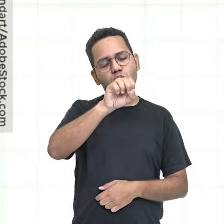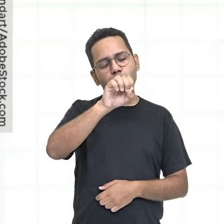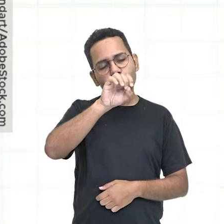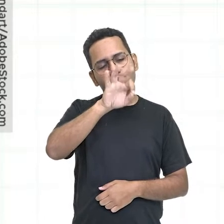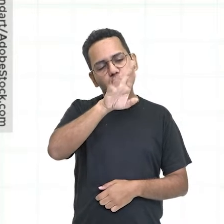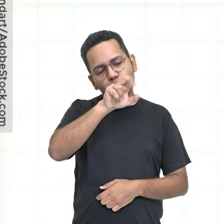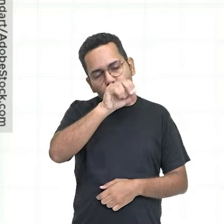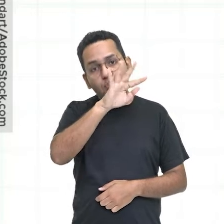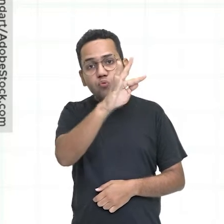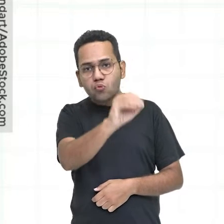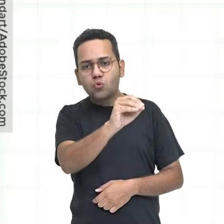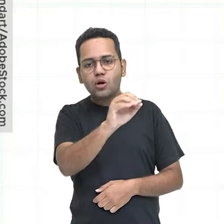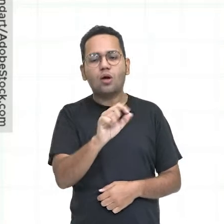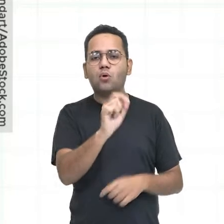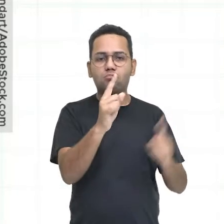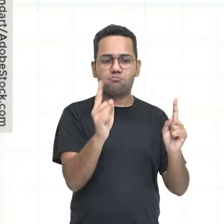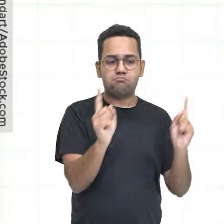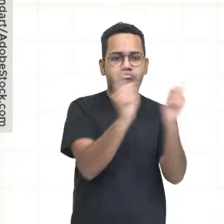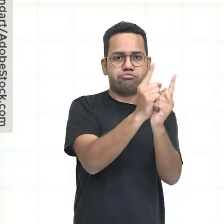essa palavra foi